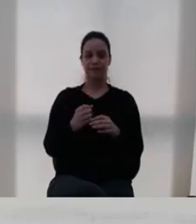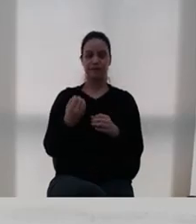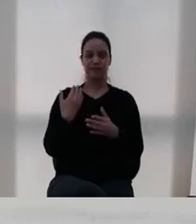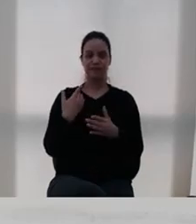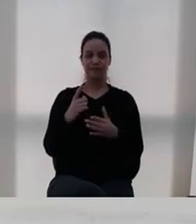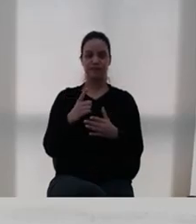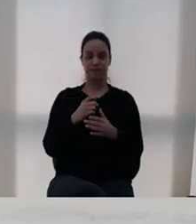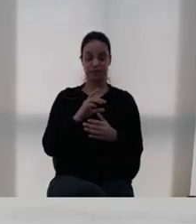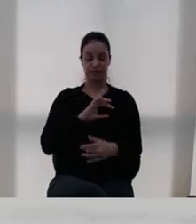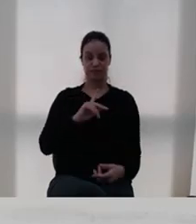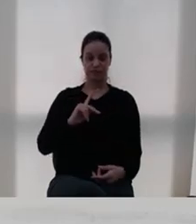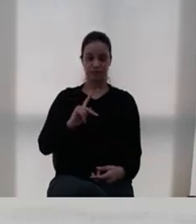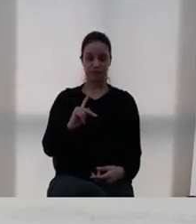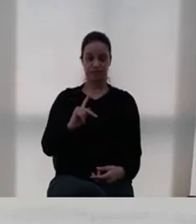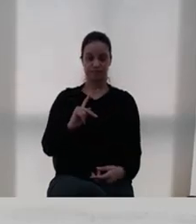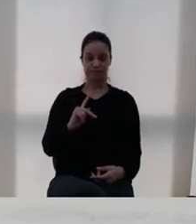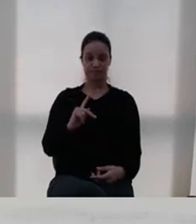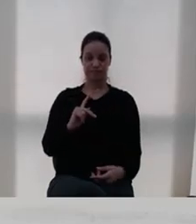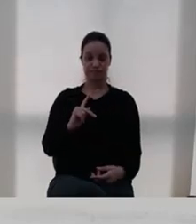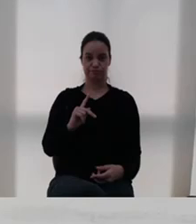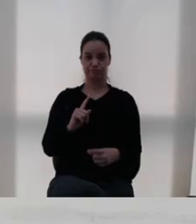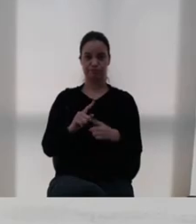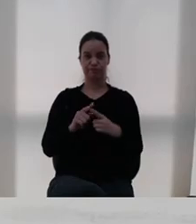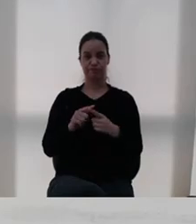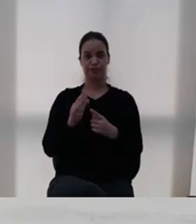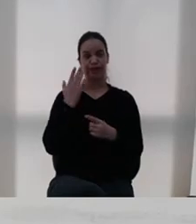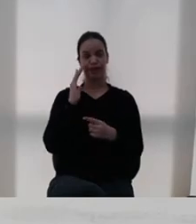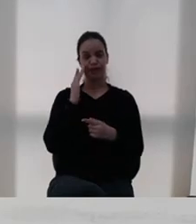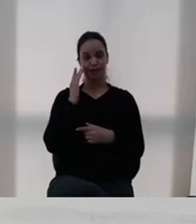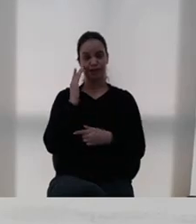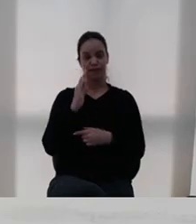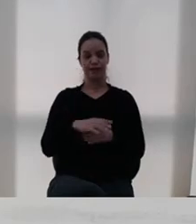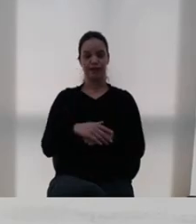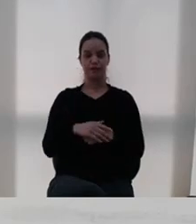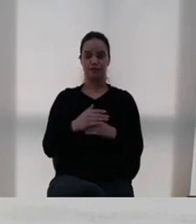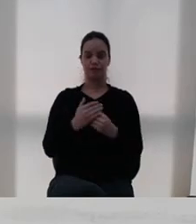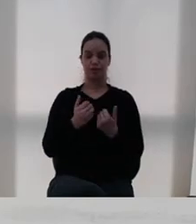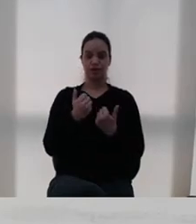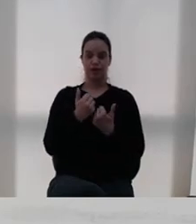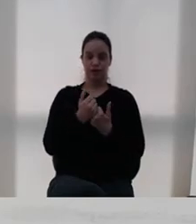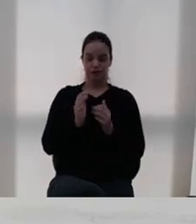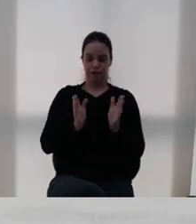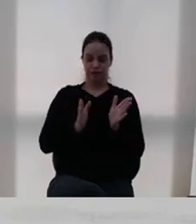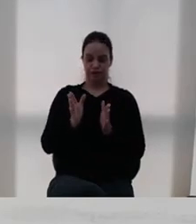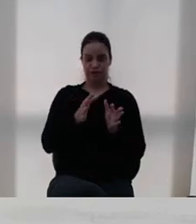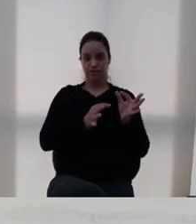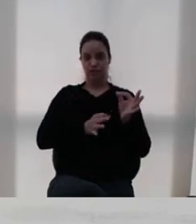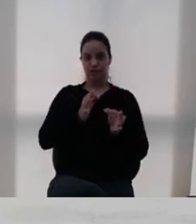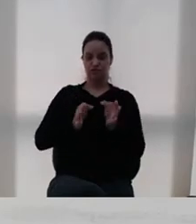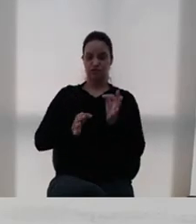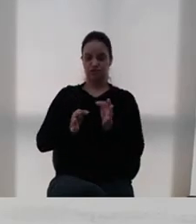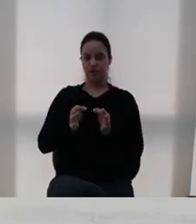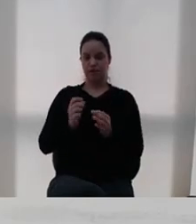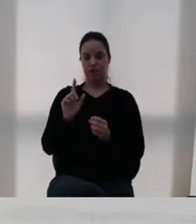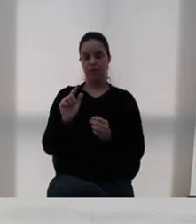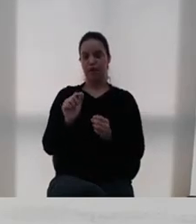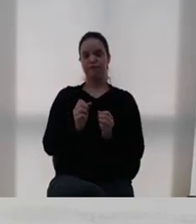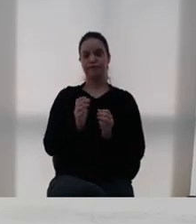dessa Defensoria Pública Geral, porque reconhecemos que a solução e o acesso à justiça, ele não é só o acesso à